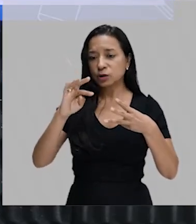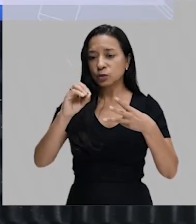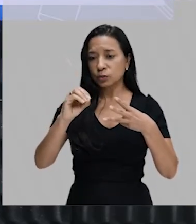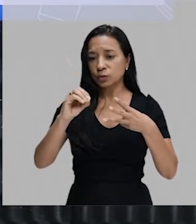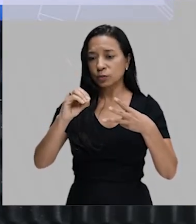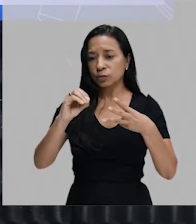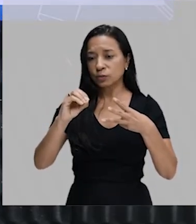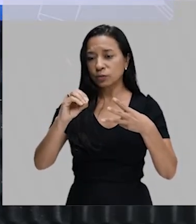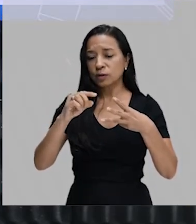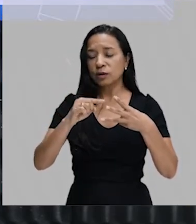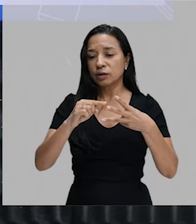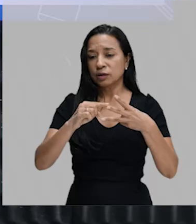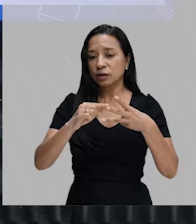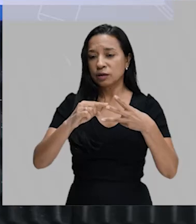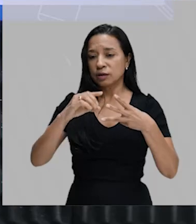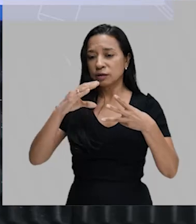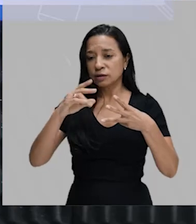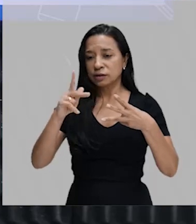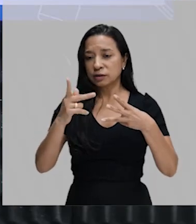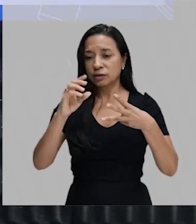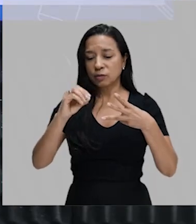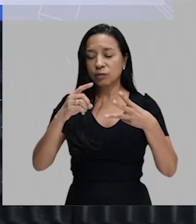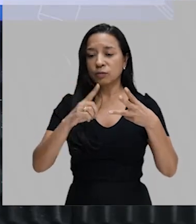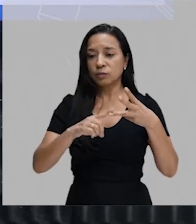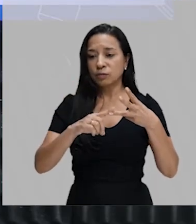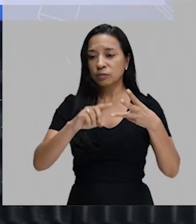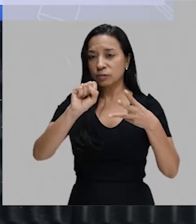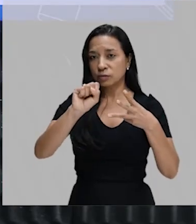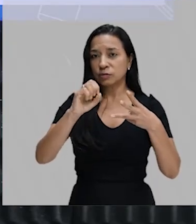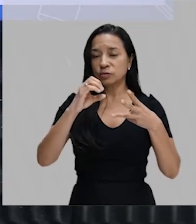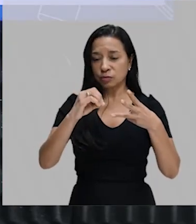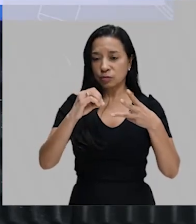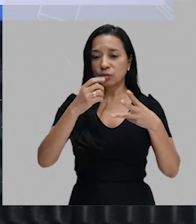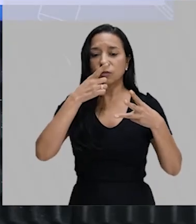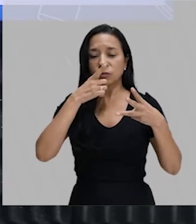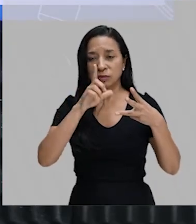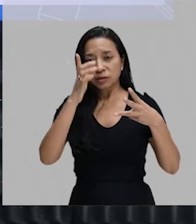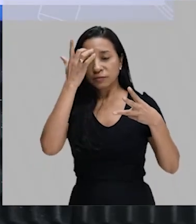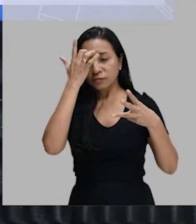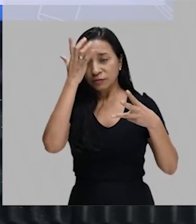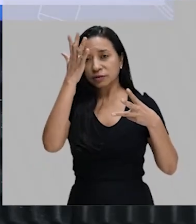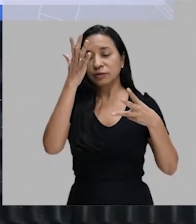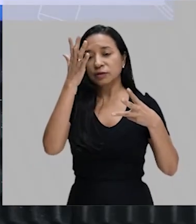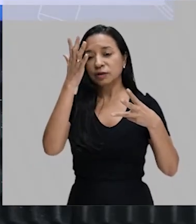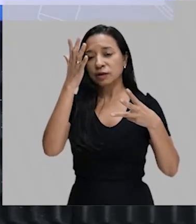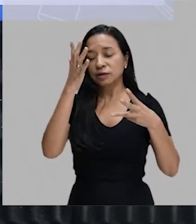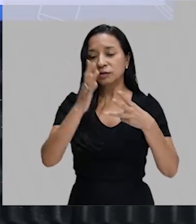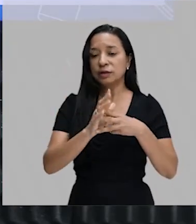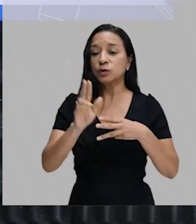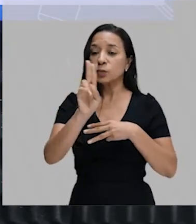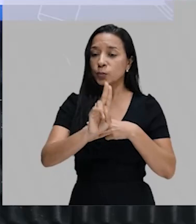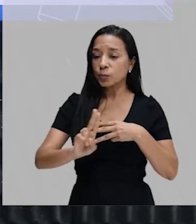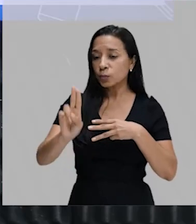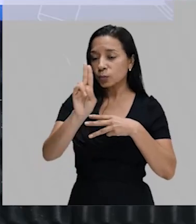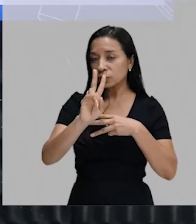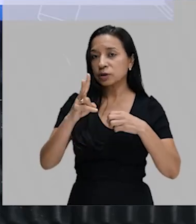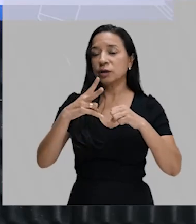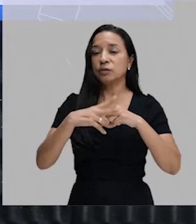3 grupos, tá? Vocês vão conseguir com mais facilidade conjugar e